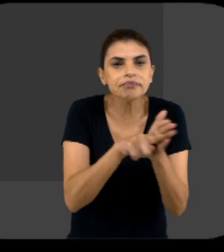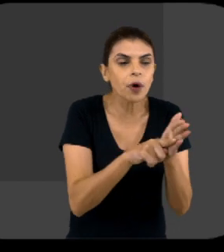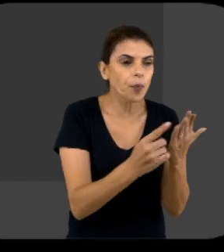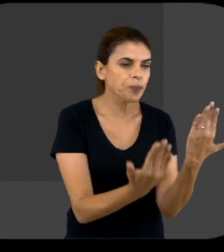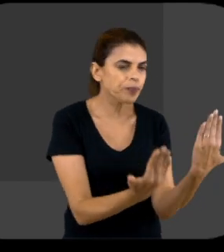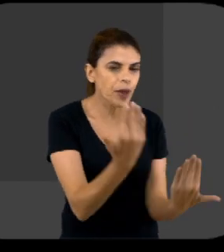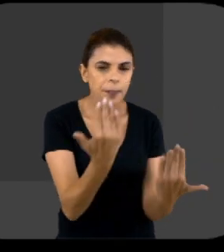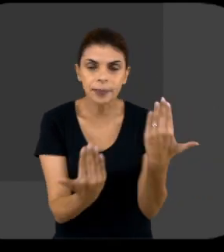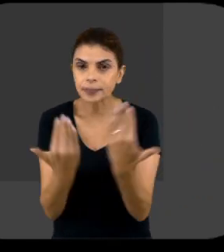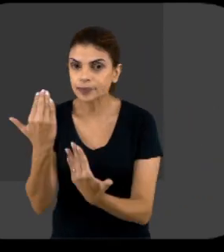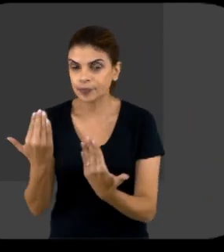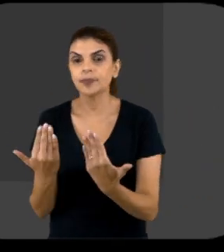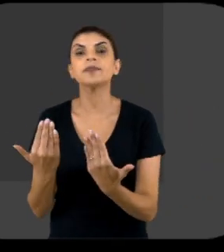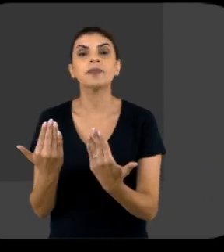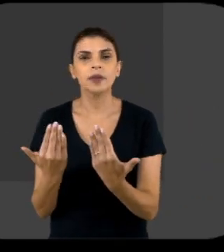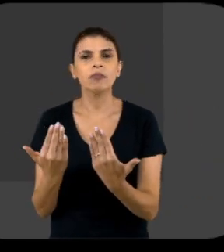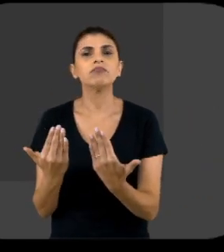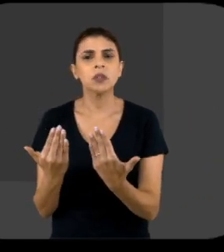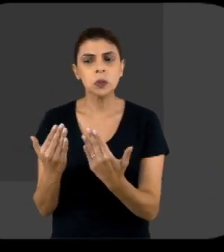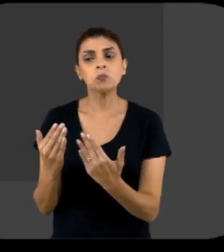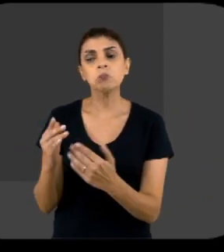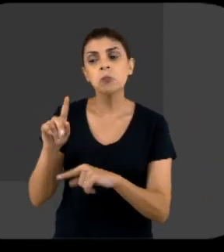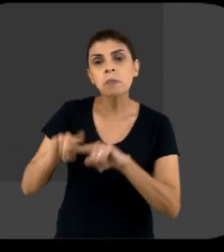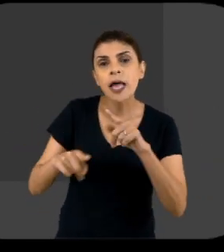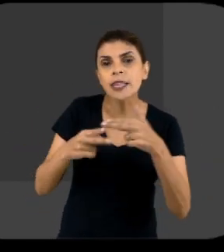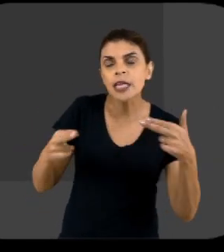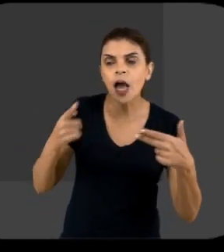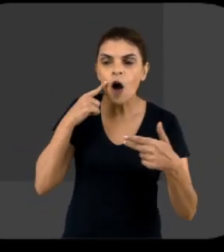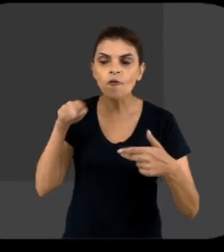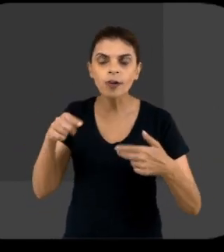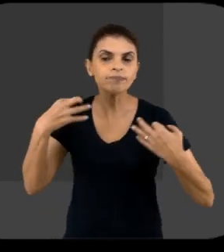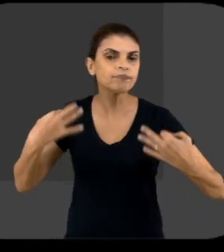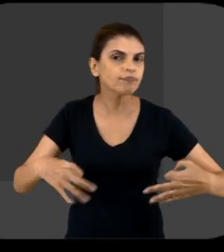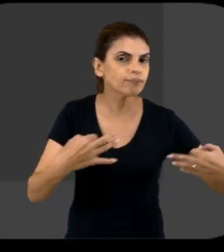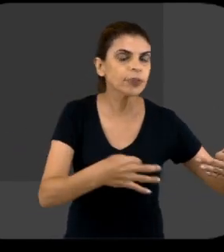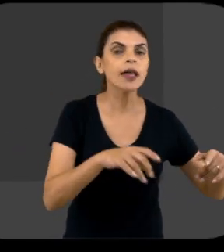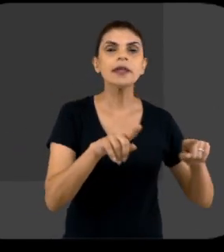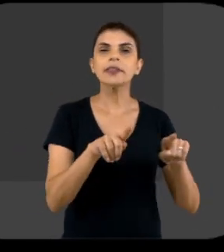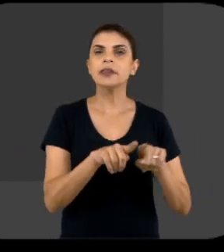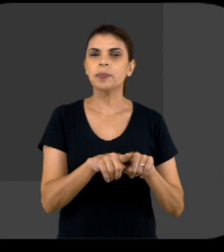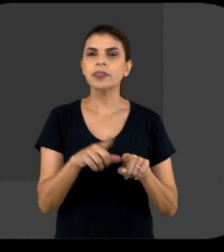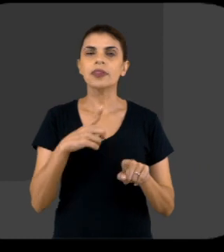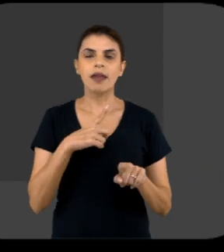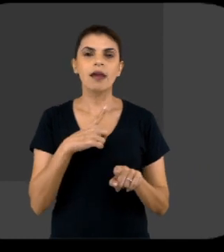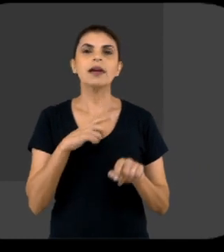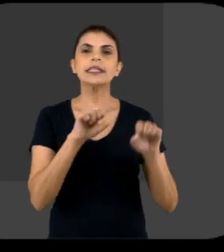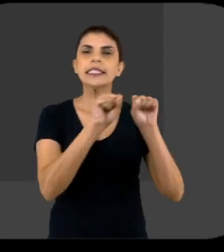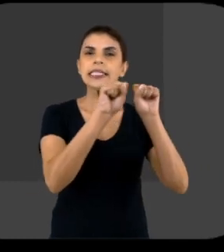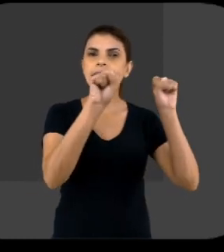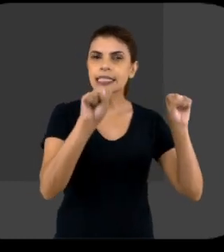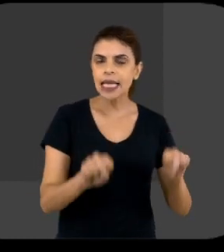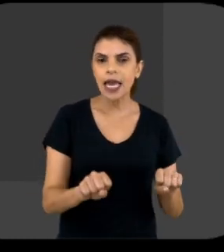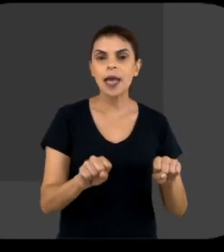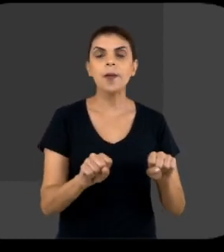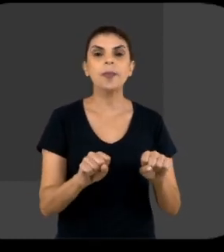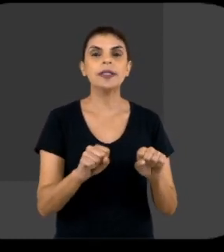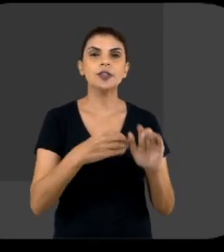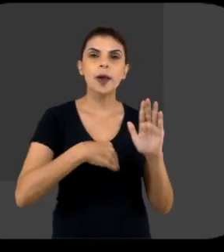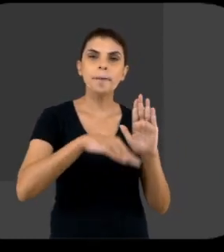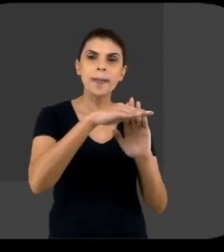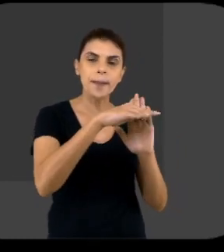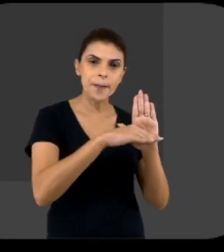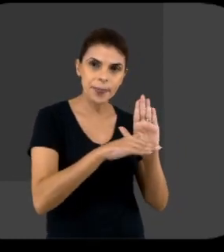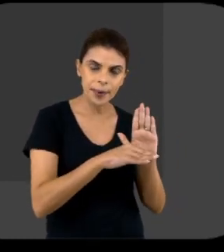na medição e na calibração desses instrumentos. Você precisa ter um sistema